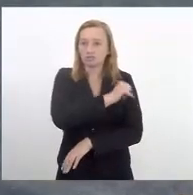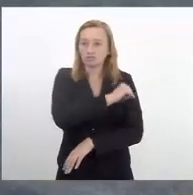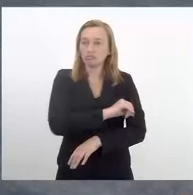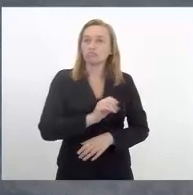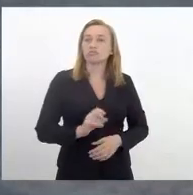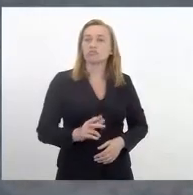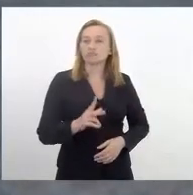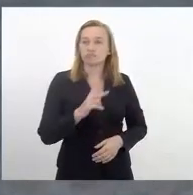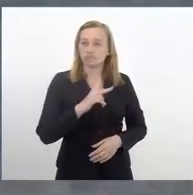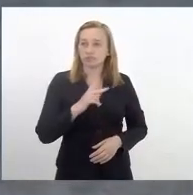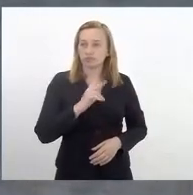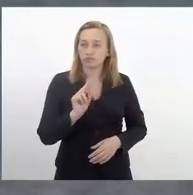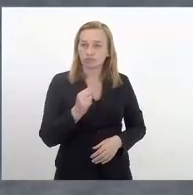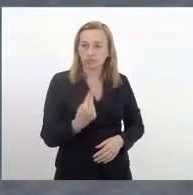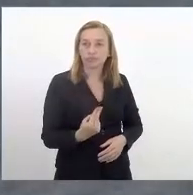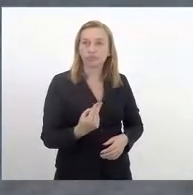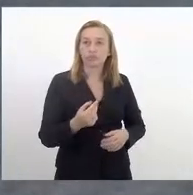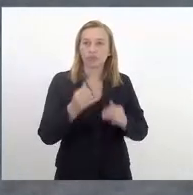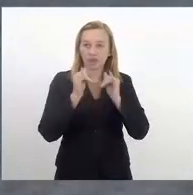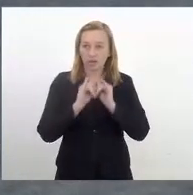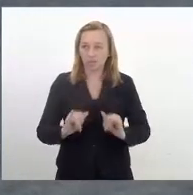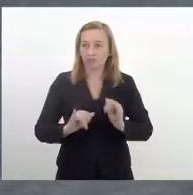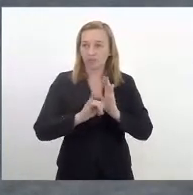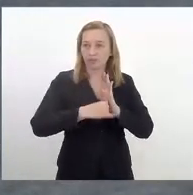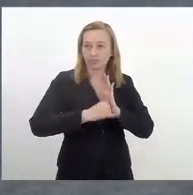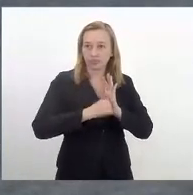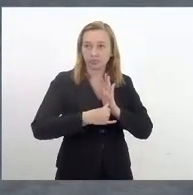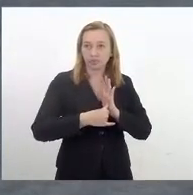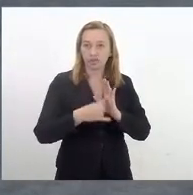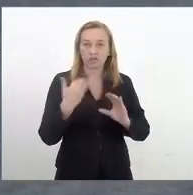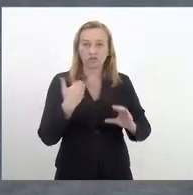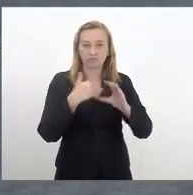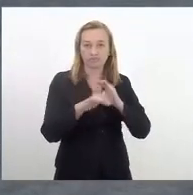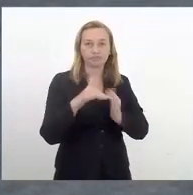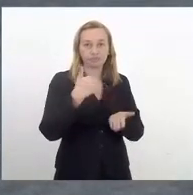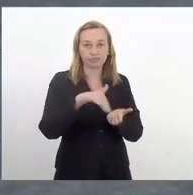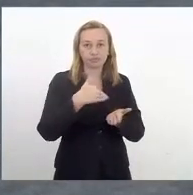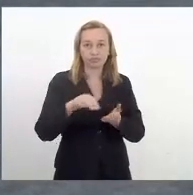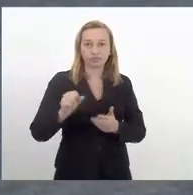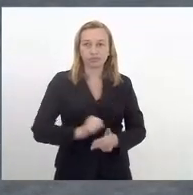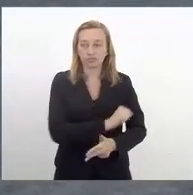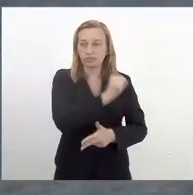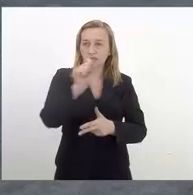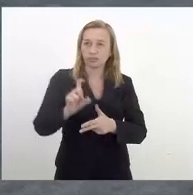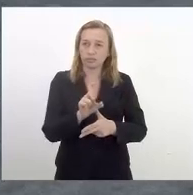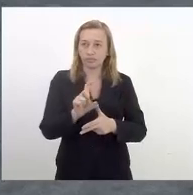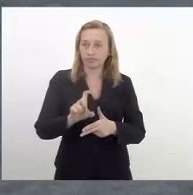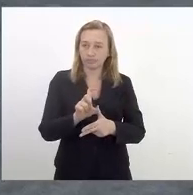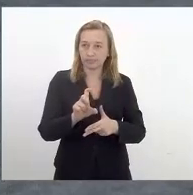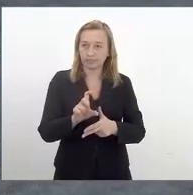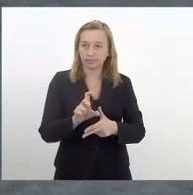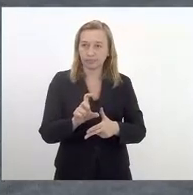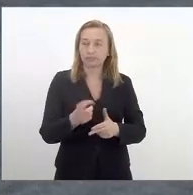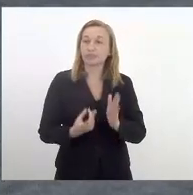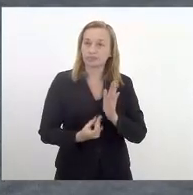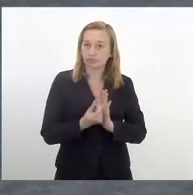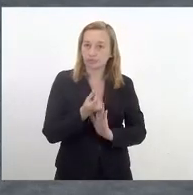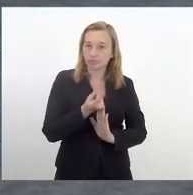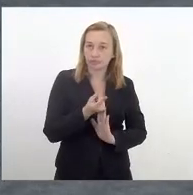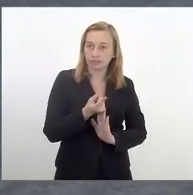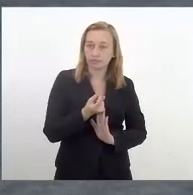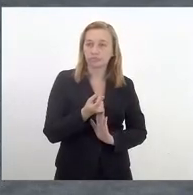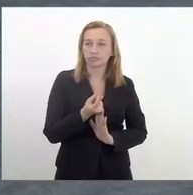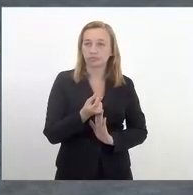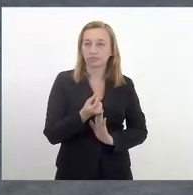deverá ser publicado em Diário Oficial além de enviada à secretaria do Poder Executivo consolidadora do orçamento